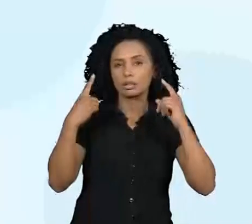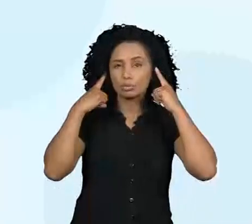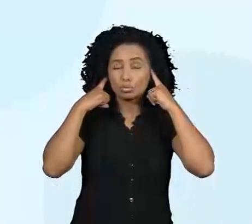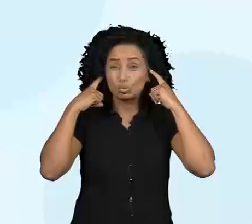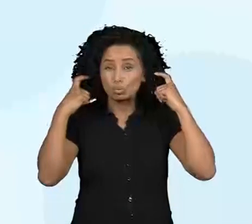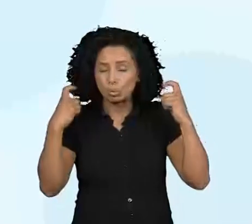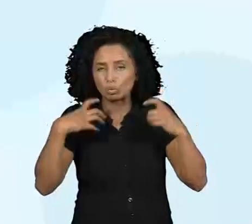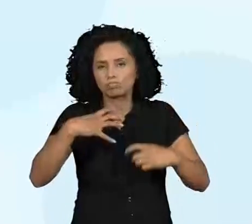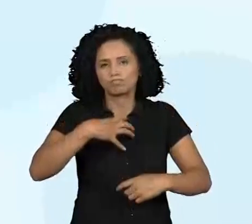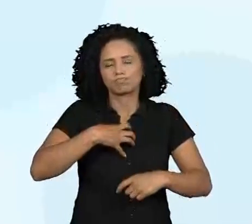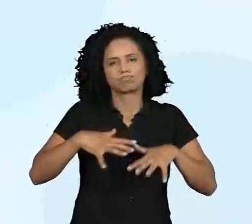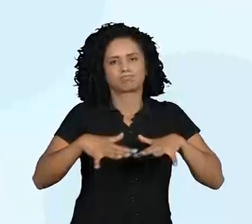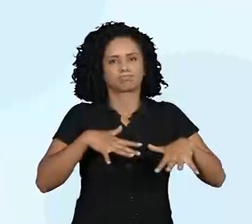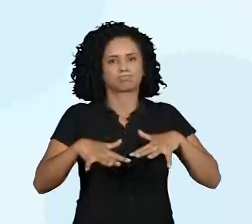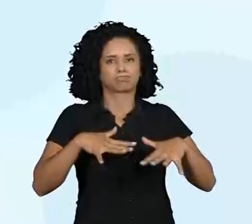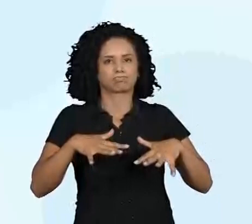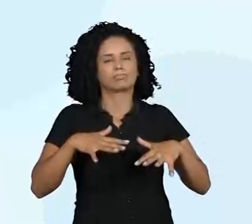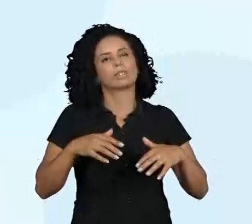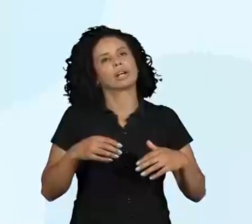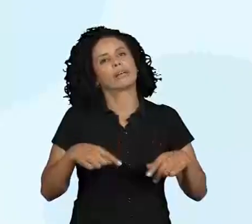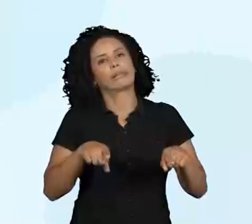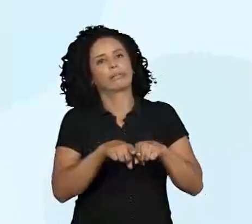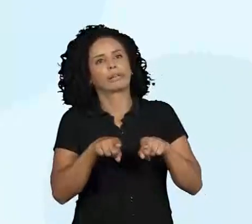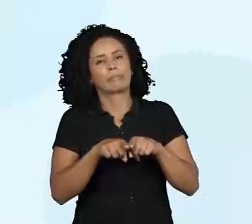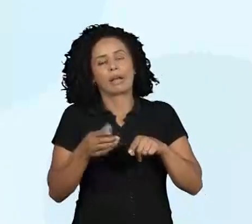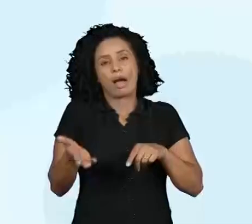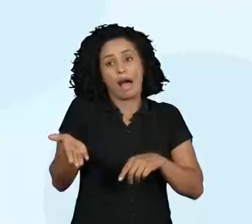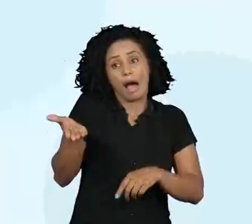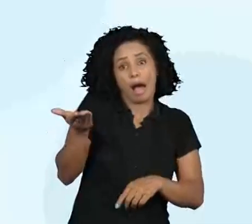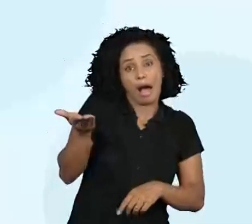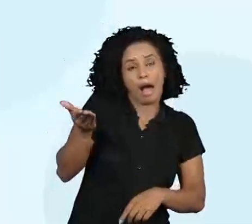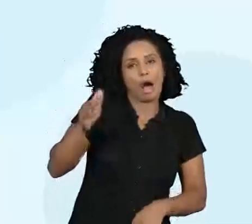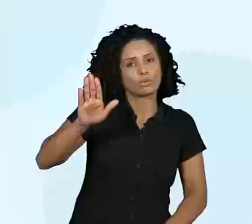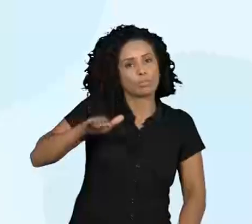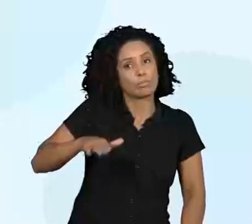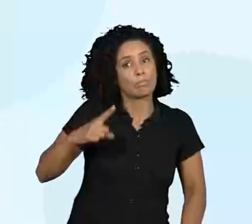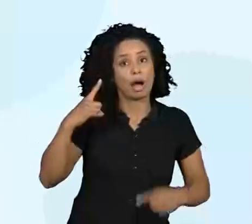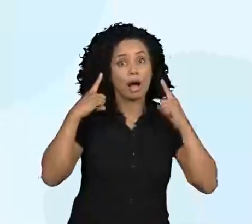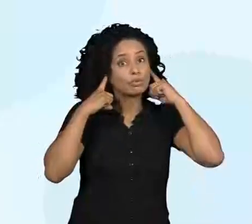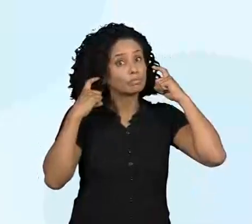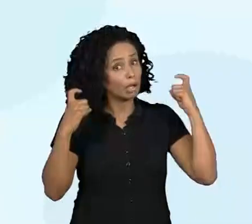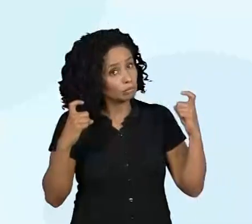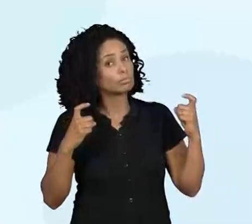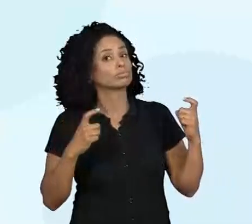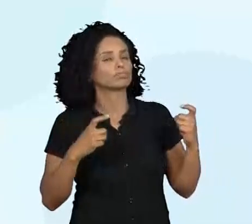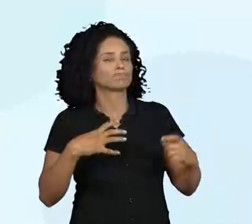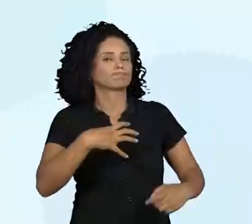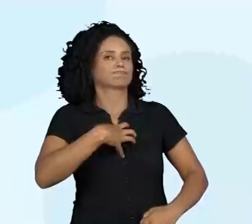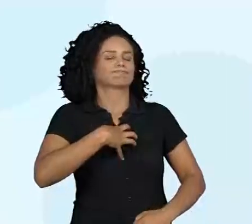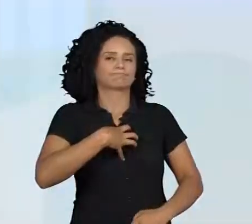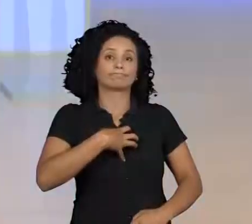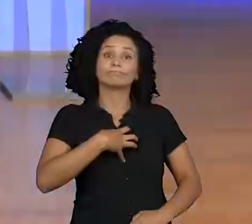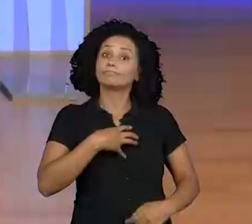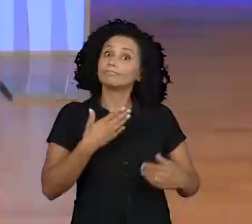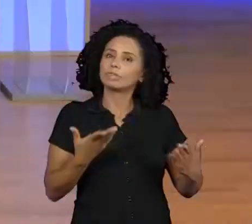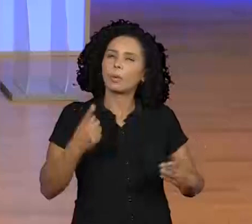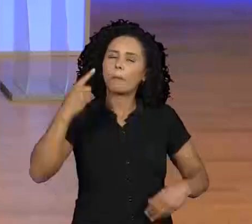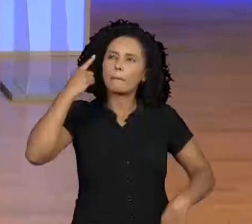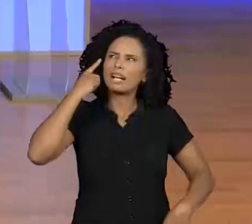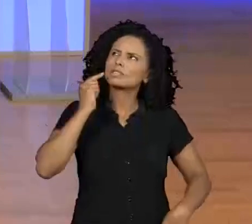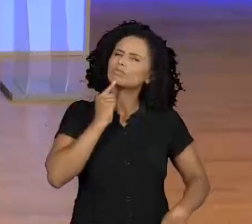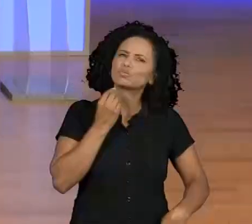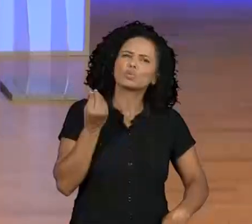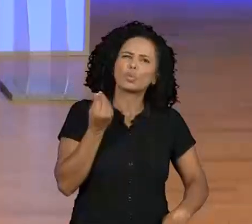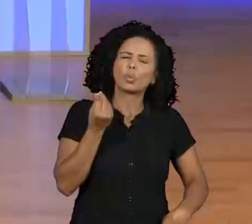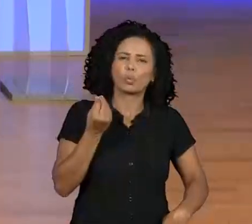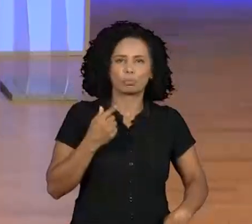do timbre, da altura, da intensidade. Olha, pensando em timbre, altura e